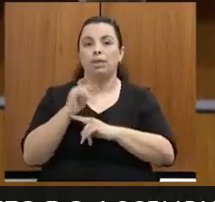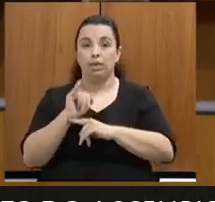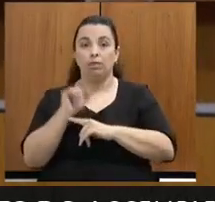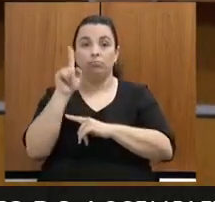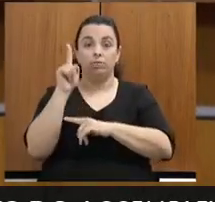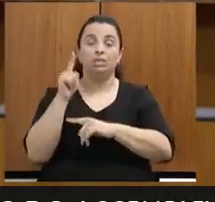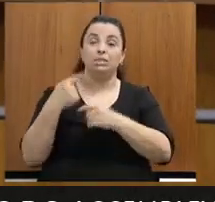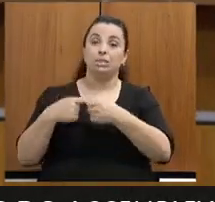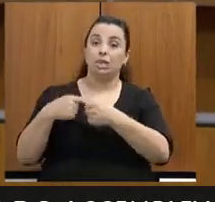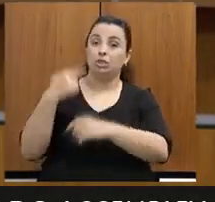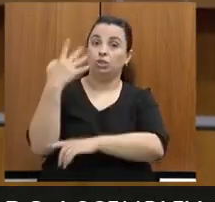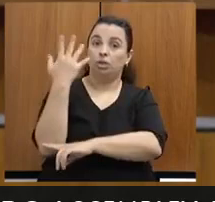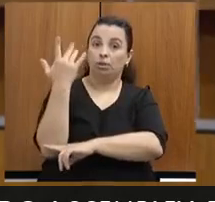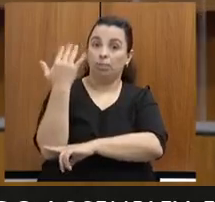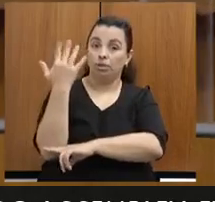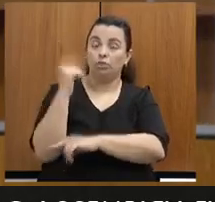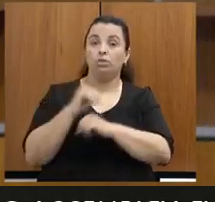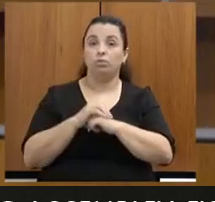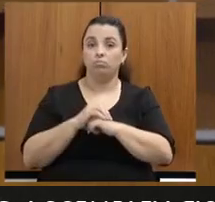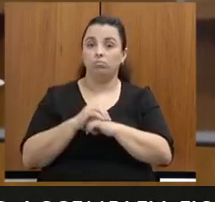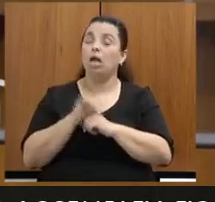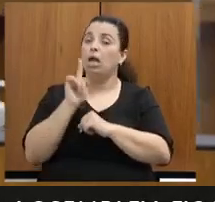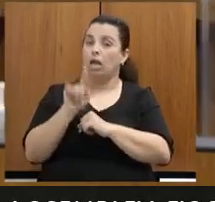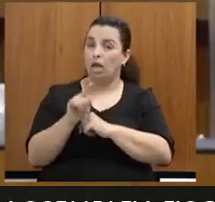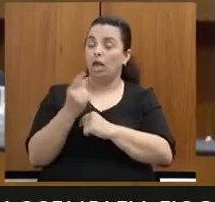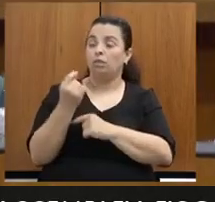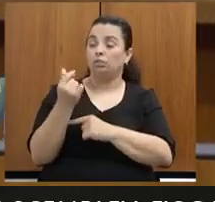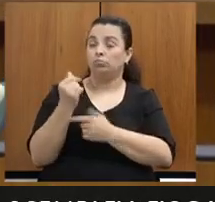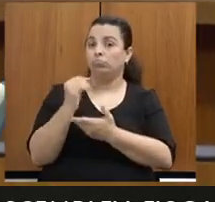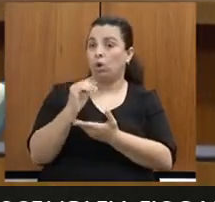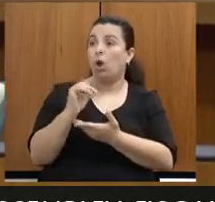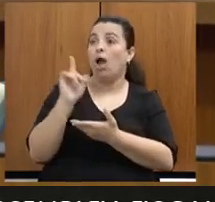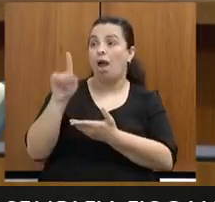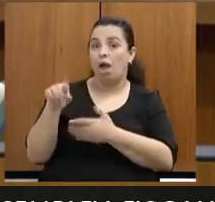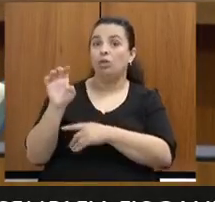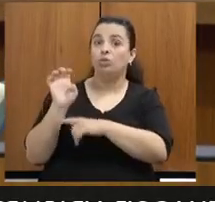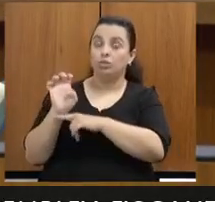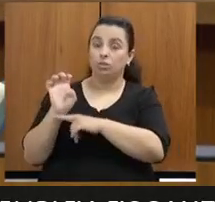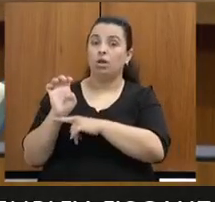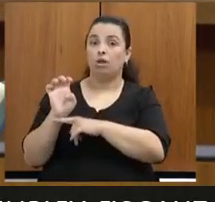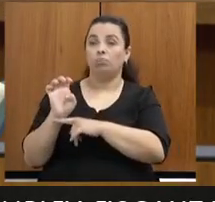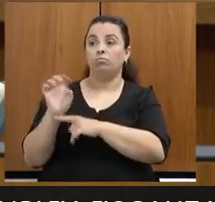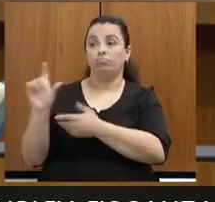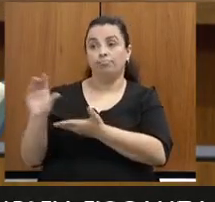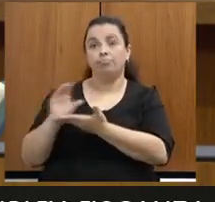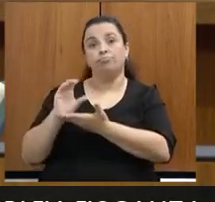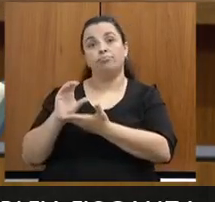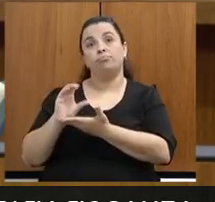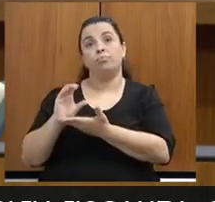Ipatinga o recurso vem da fonte estado aí foi mais um